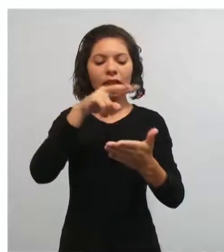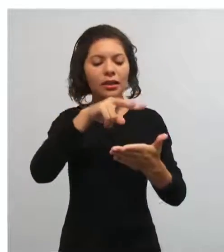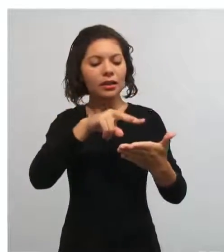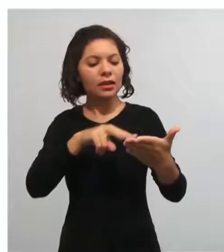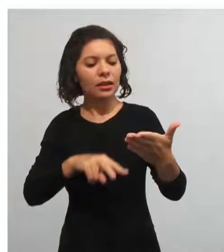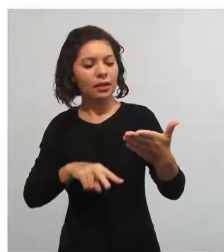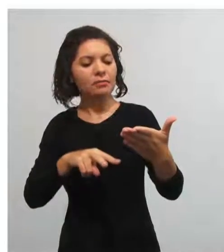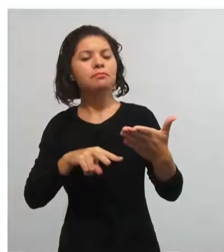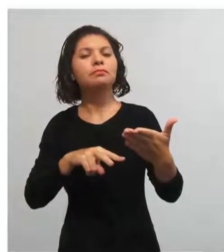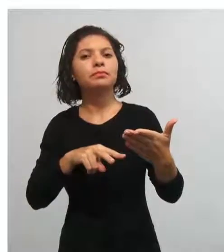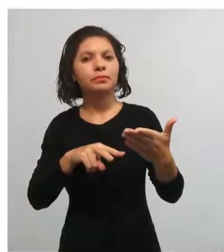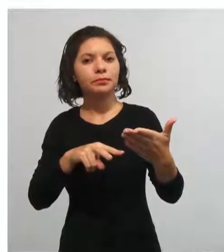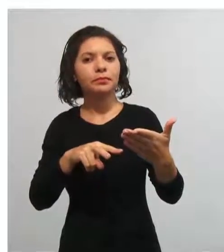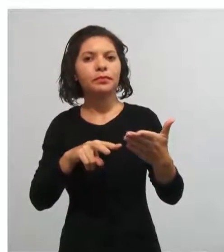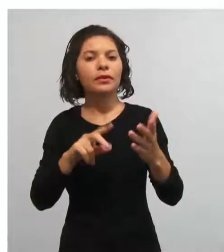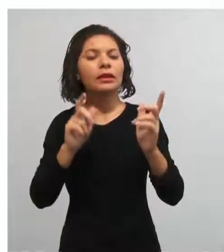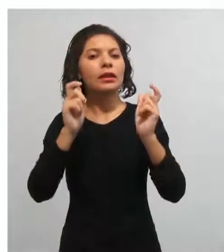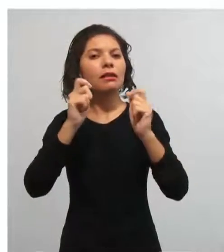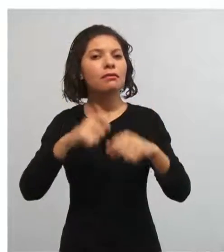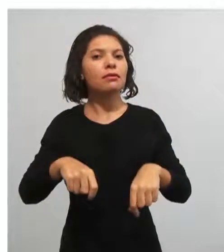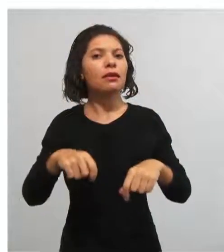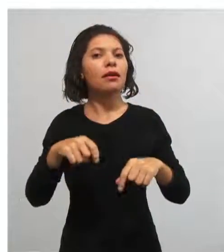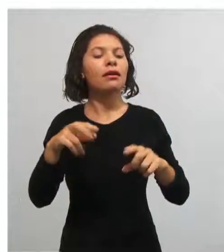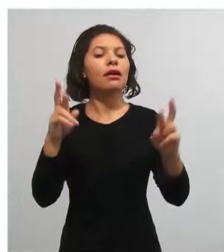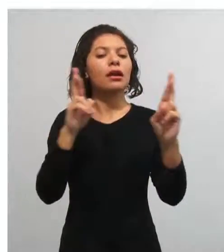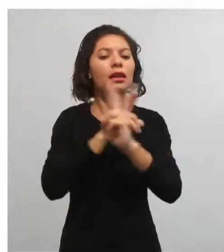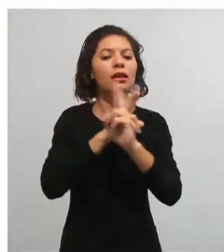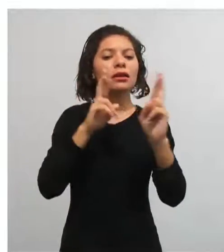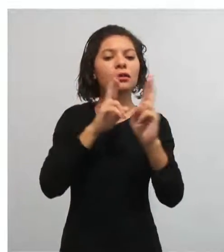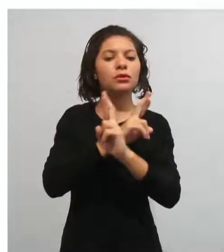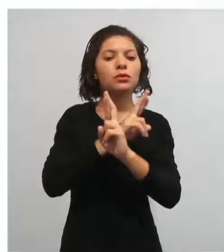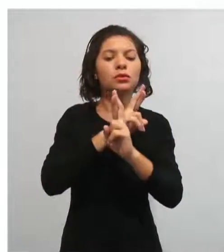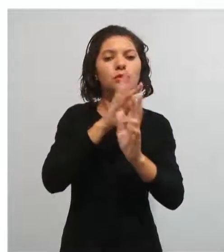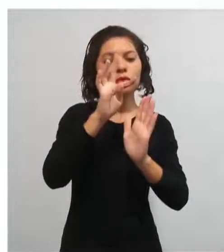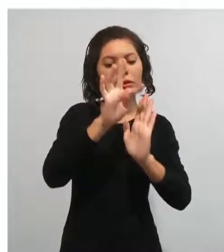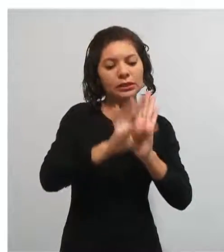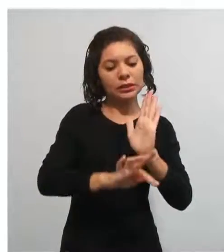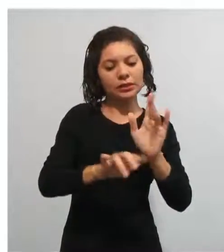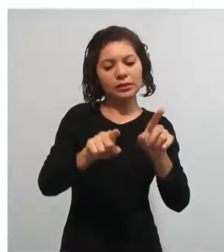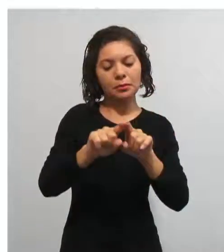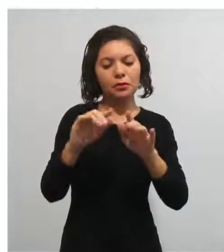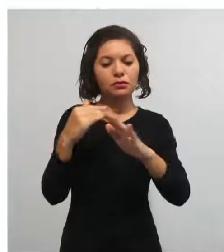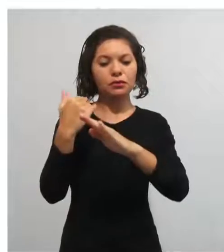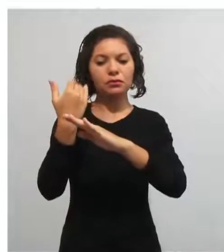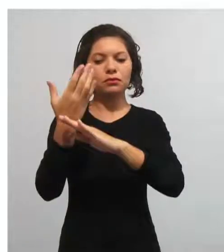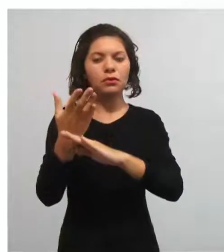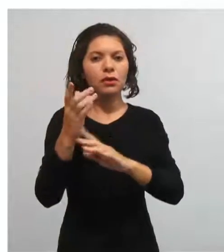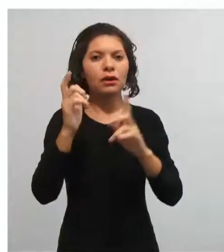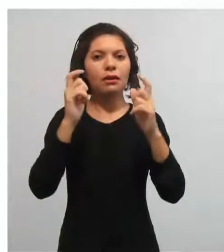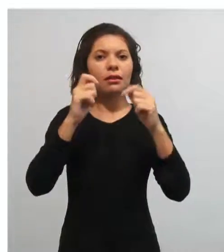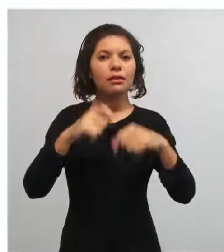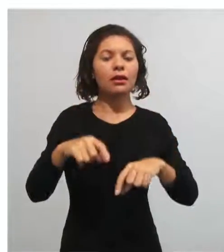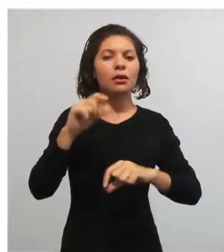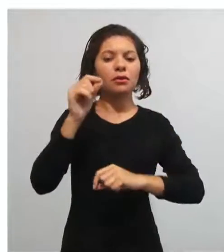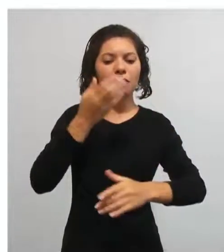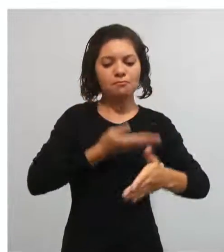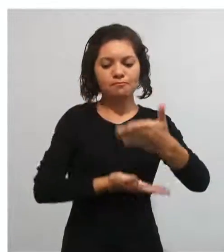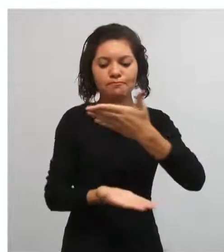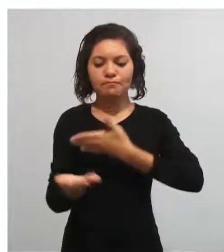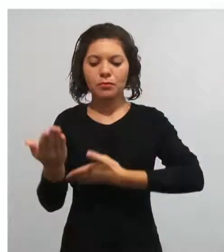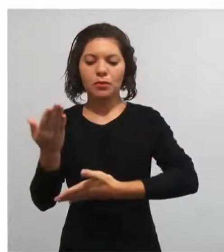abrindo espaço para estabelecer relações entre o texto e a exterioridade, permitindo a circulação de